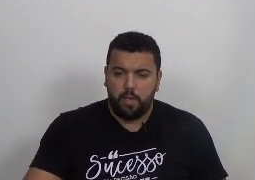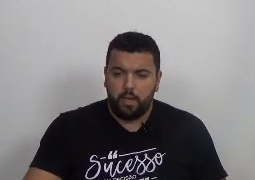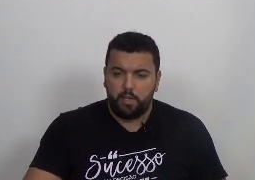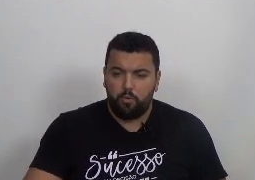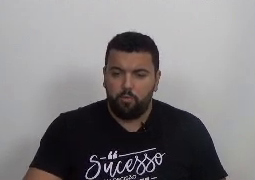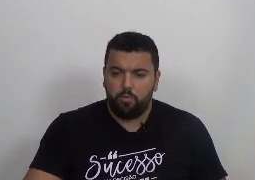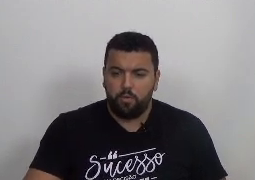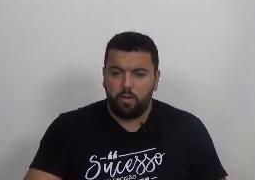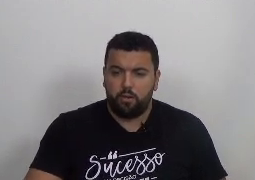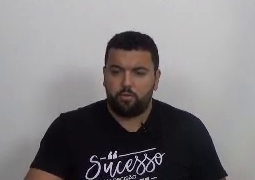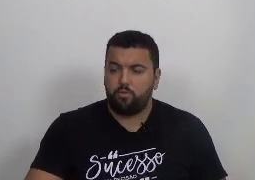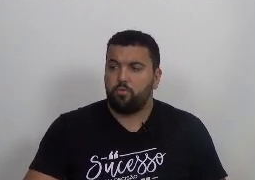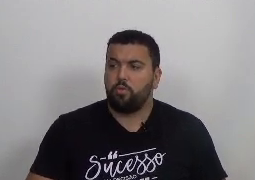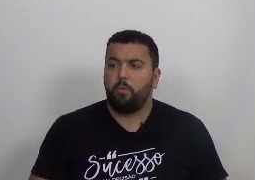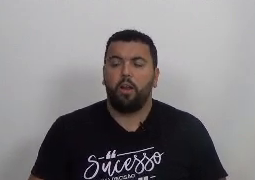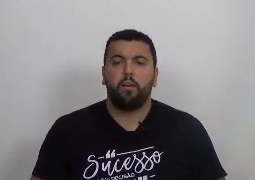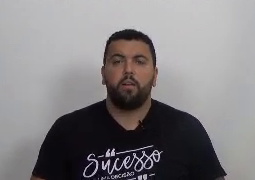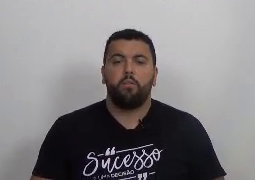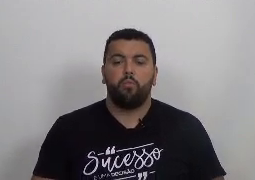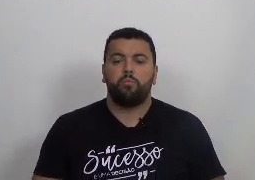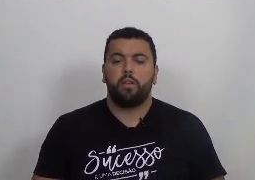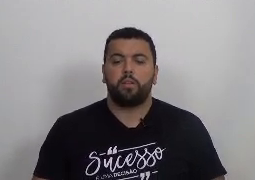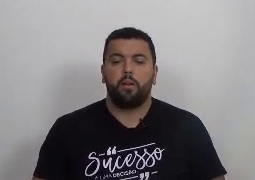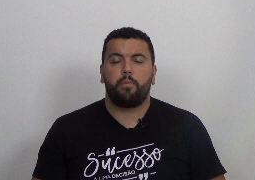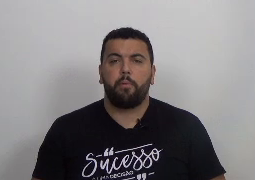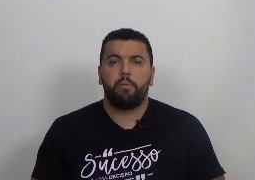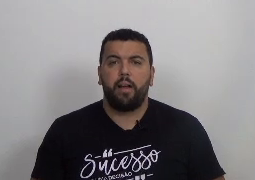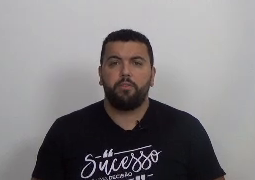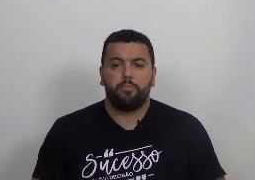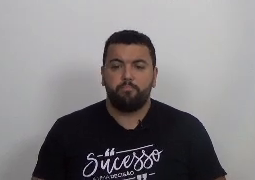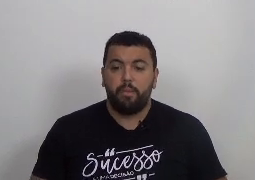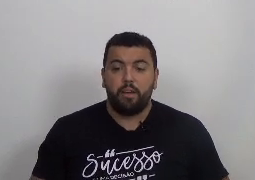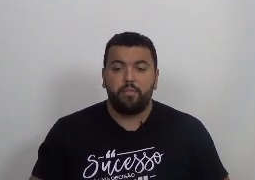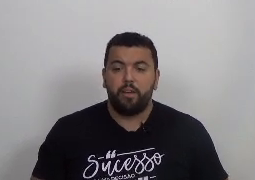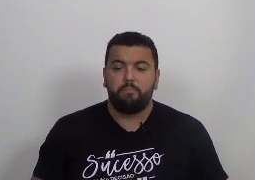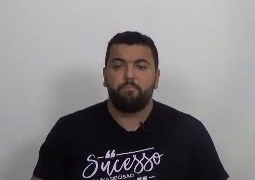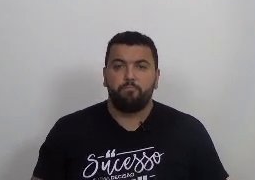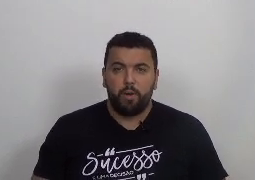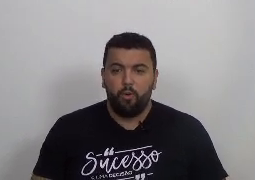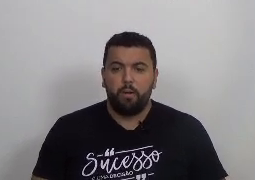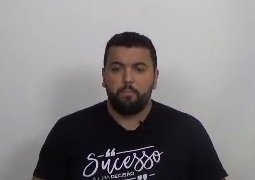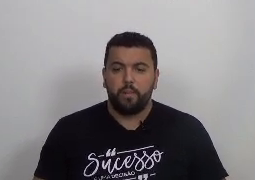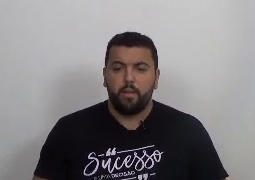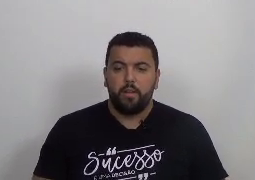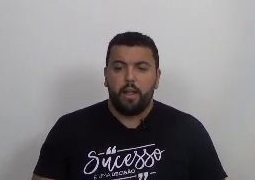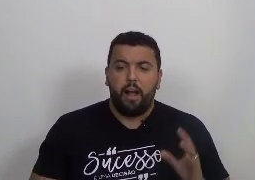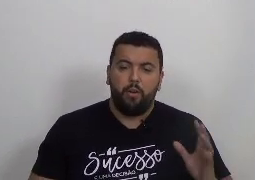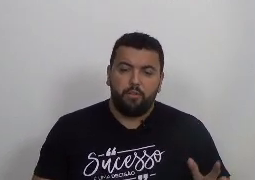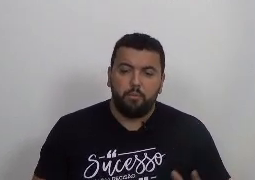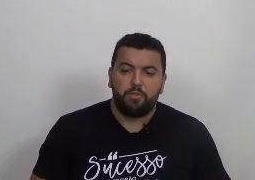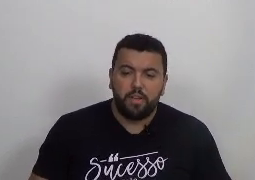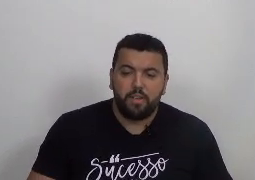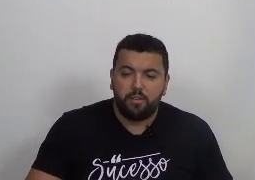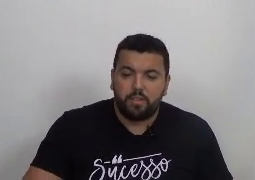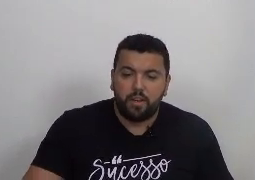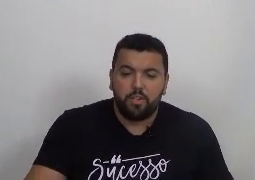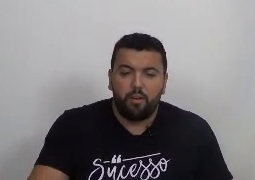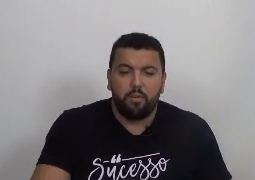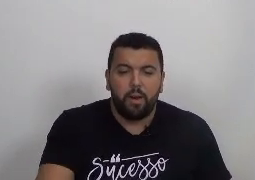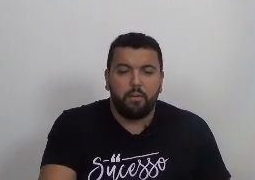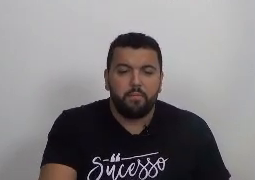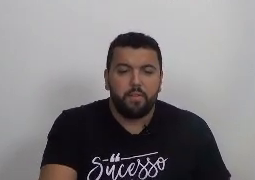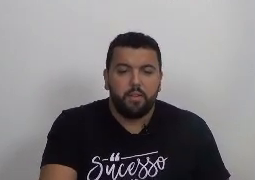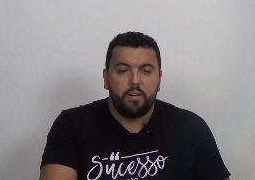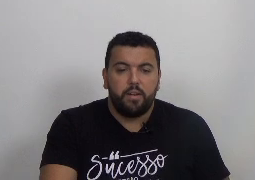a probabilidade é um terço forró um terço a probabilidade maravilha pegou agora vamos